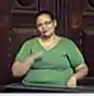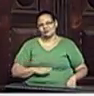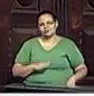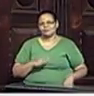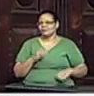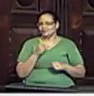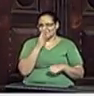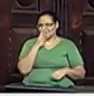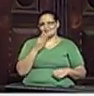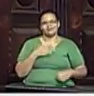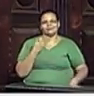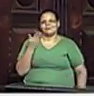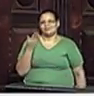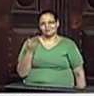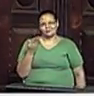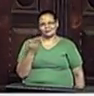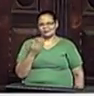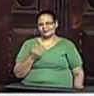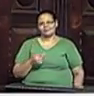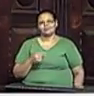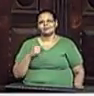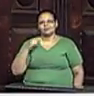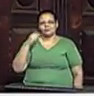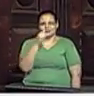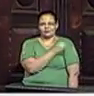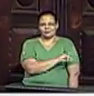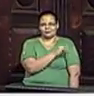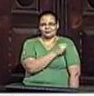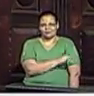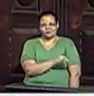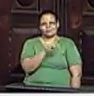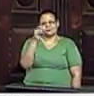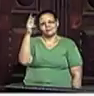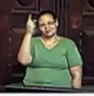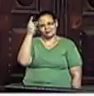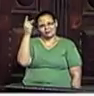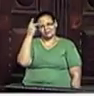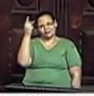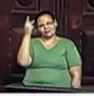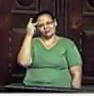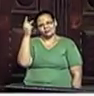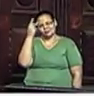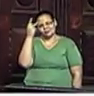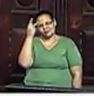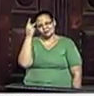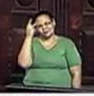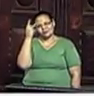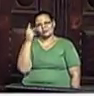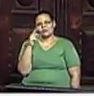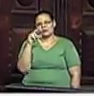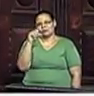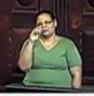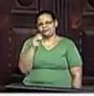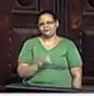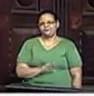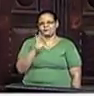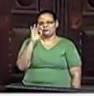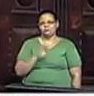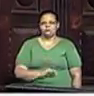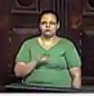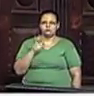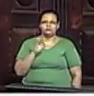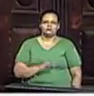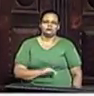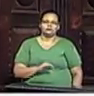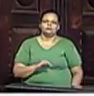É incrível o número. Rio de Janeiro e São Paulo respondem por 90%